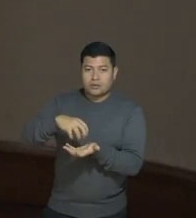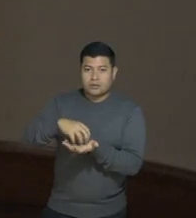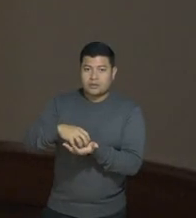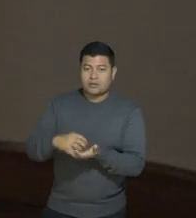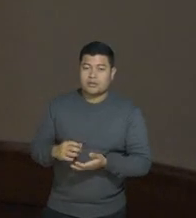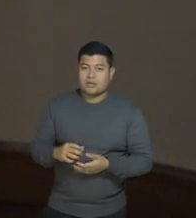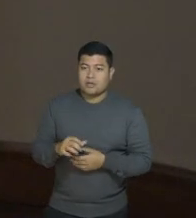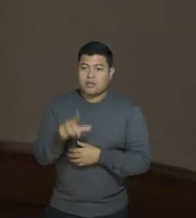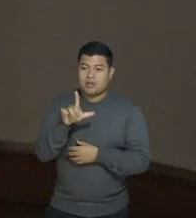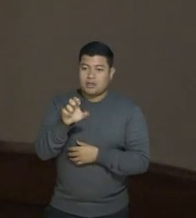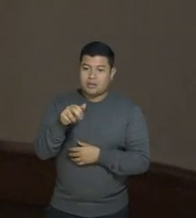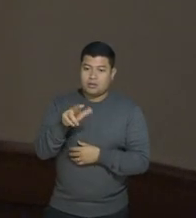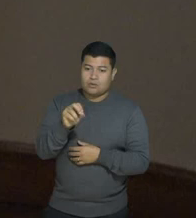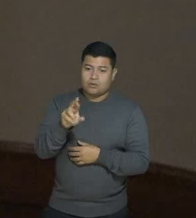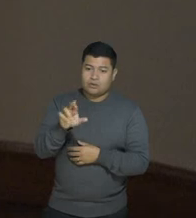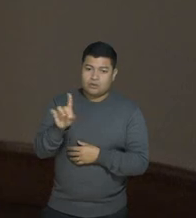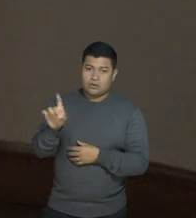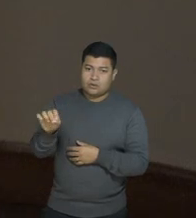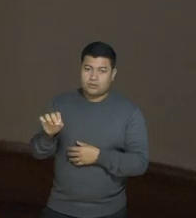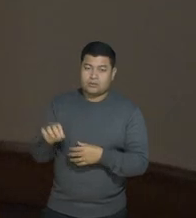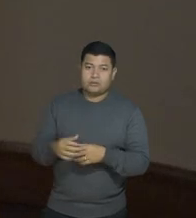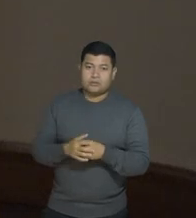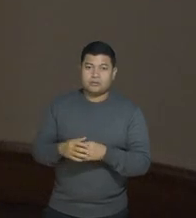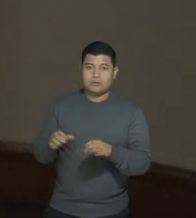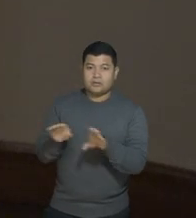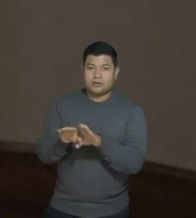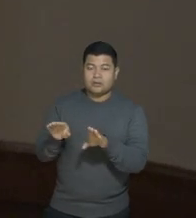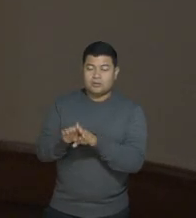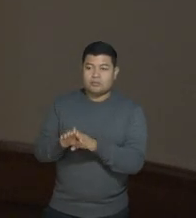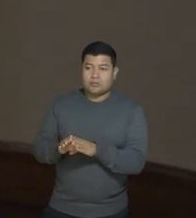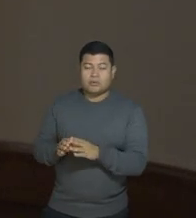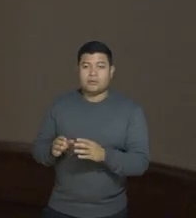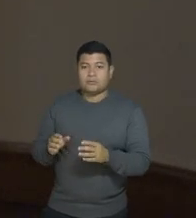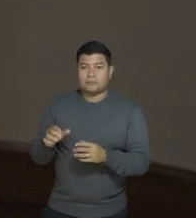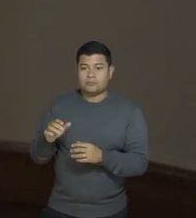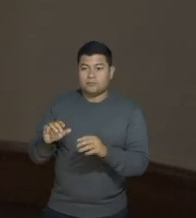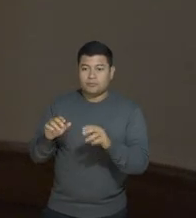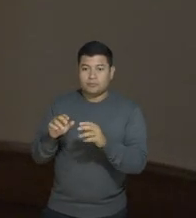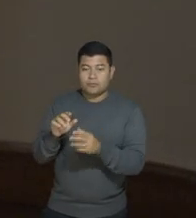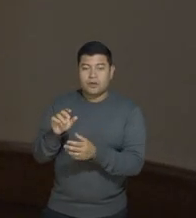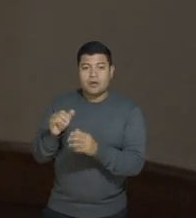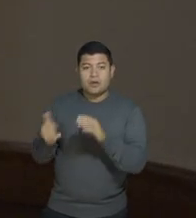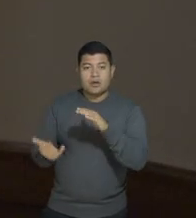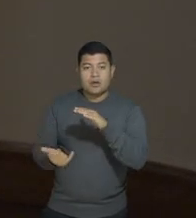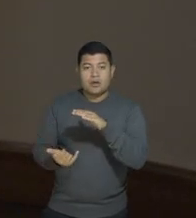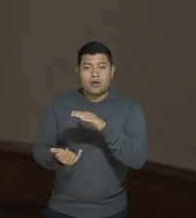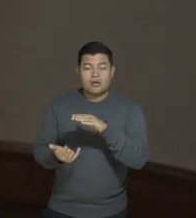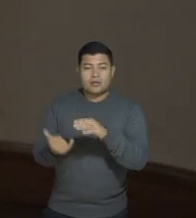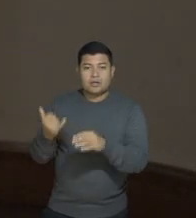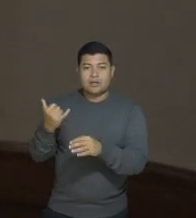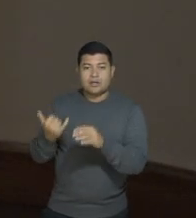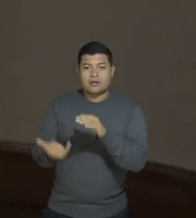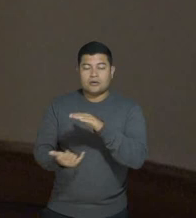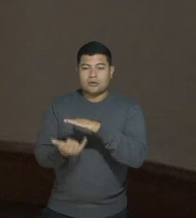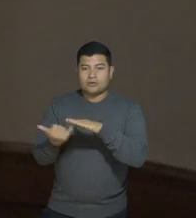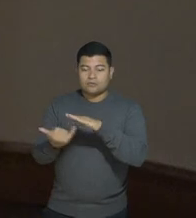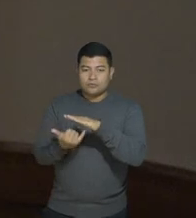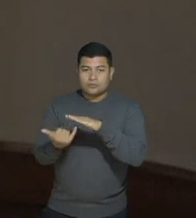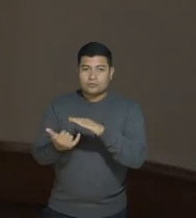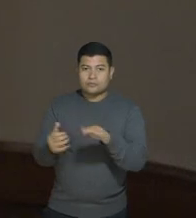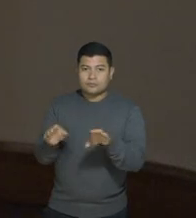Vinci, Mídias na Educação pelo Instituto Federal de Santa Catarina e Universidade Aberta do